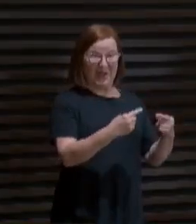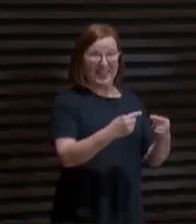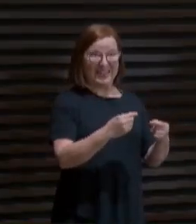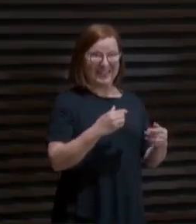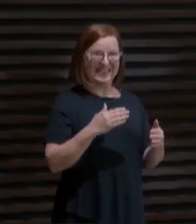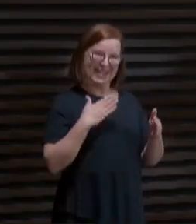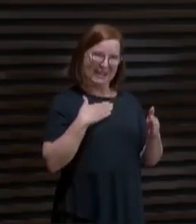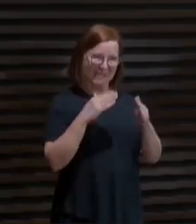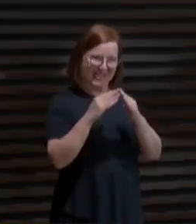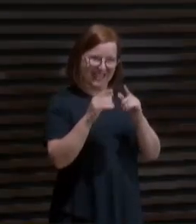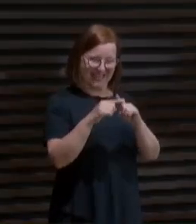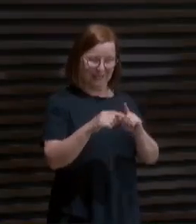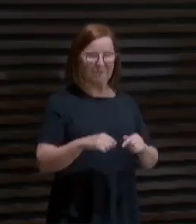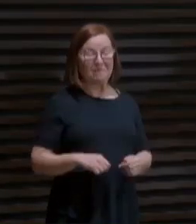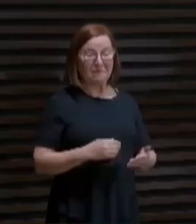Desde esse tempo,